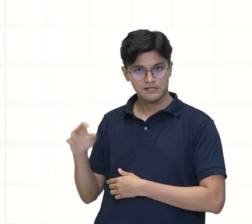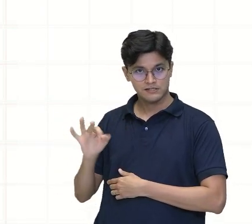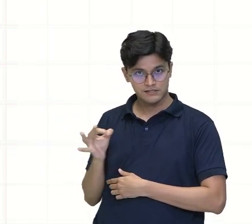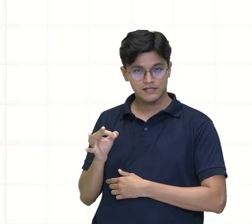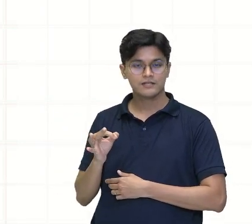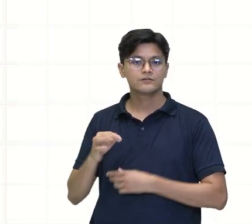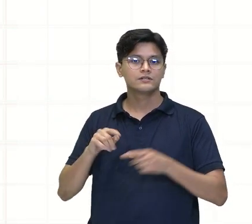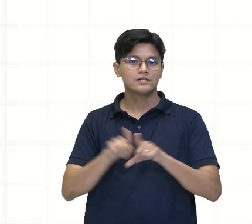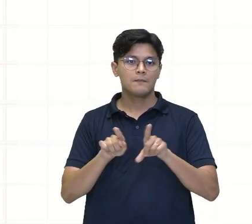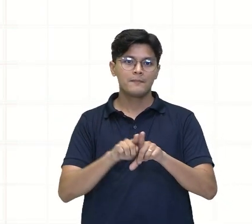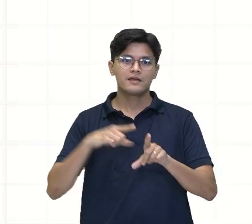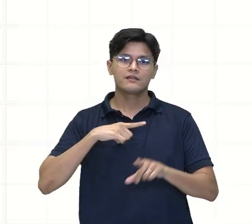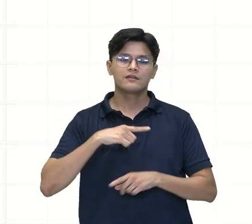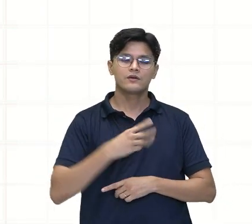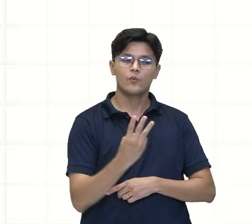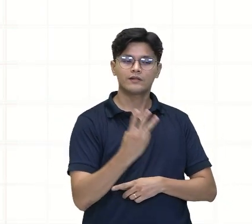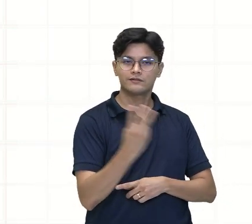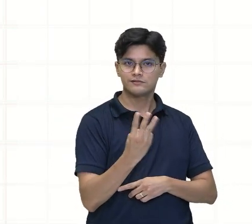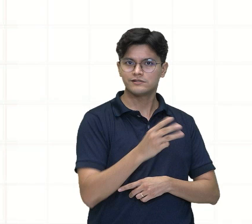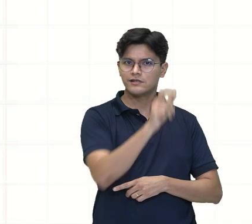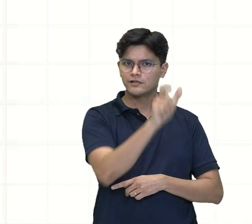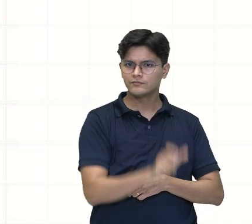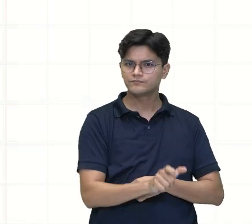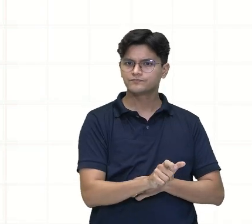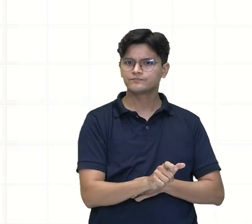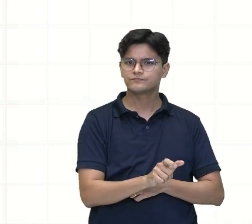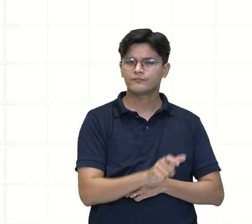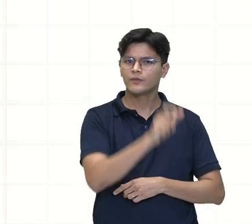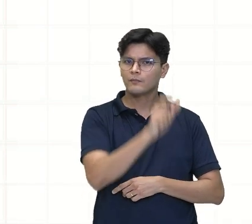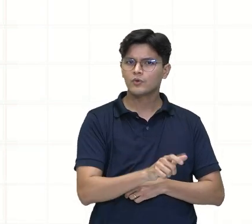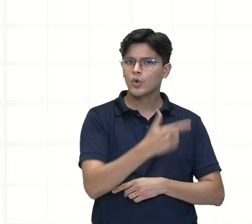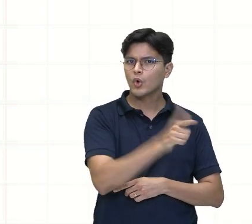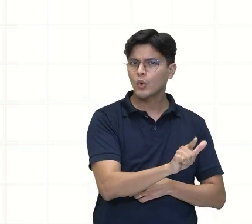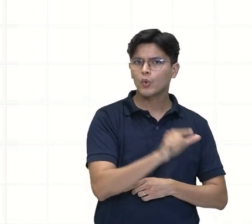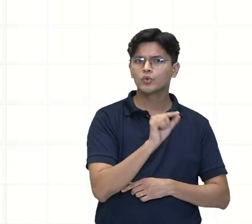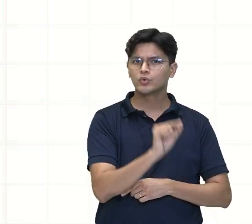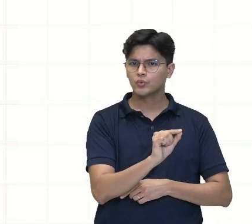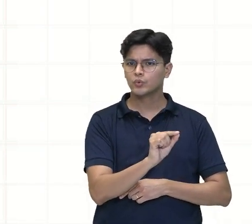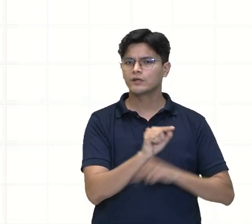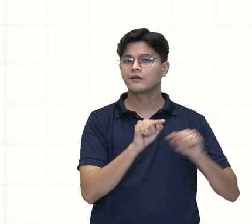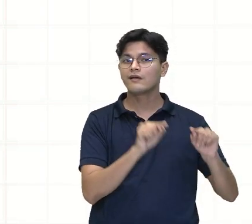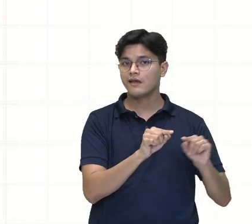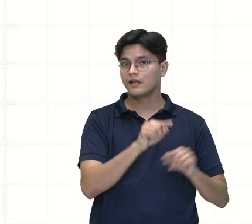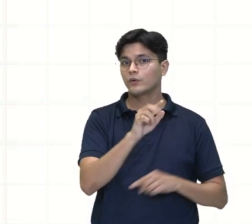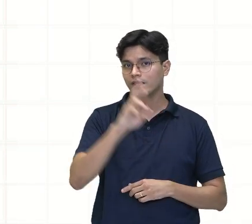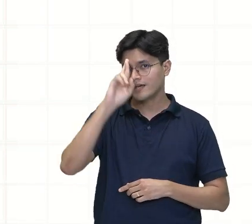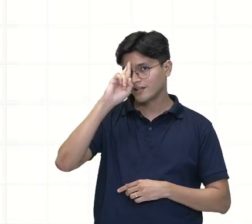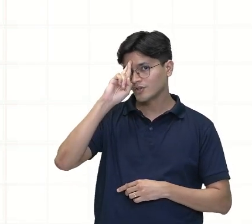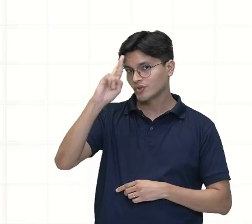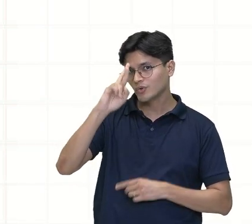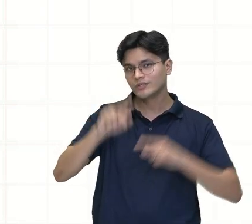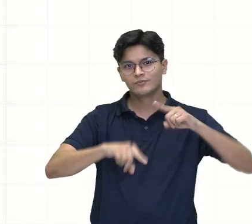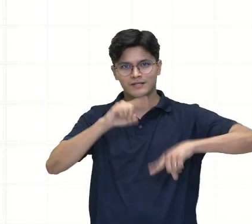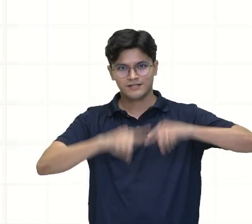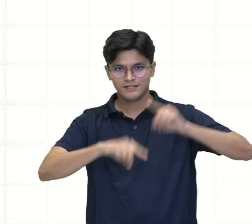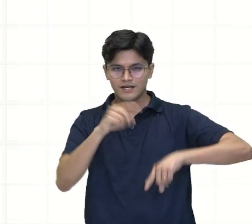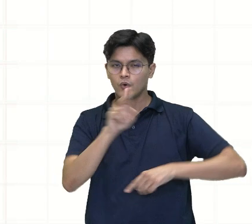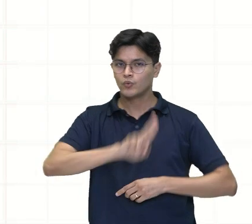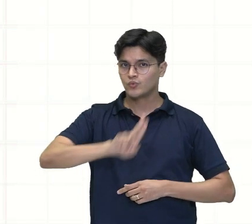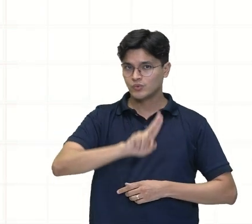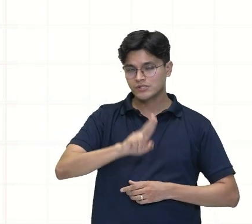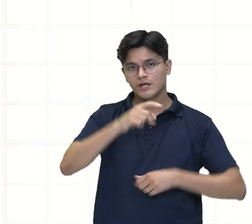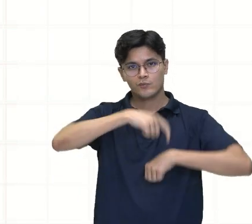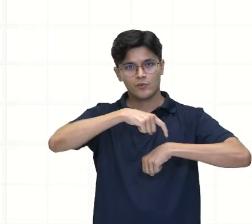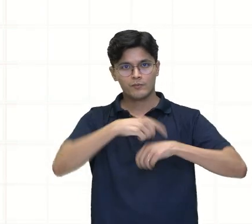pessoa que vai supervisionar a produção, que é a dona dos meios de produção, é a dona da panela, é a dona dos